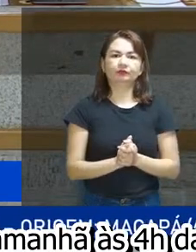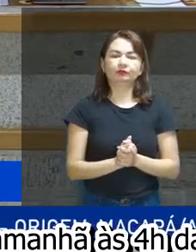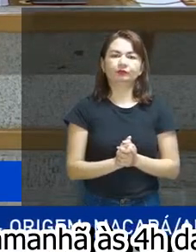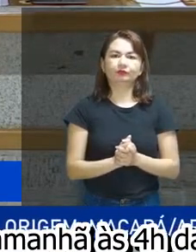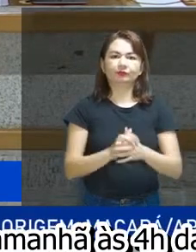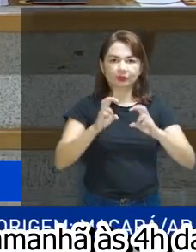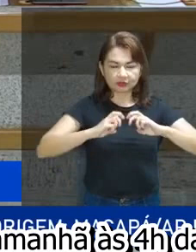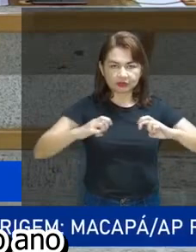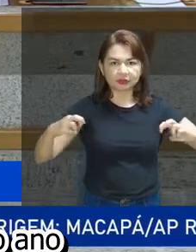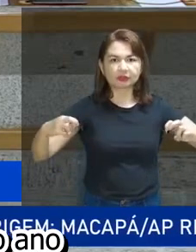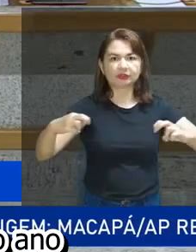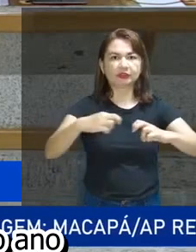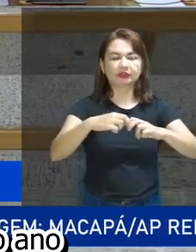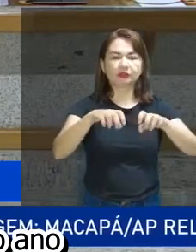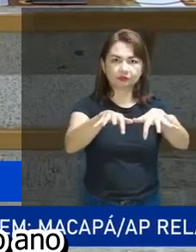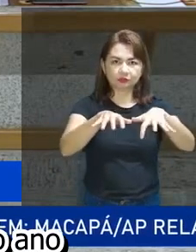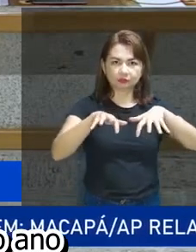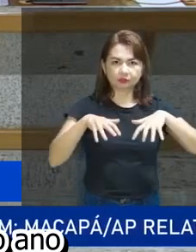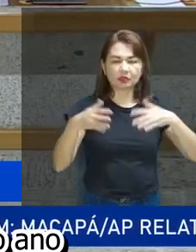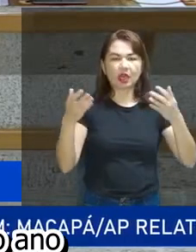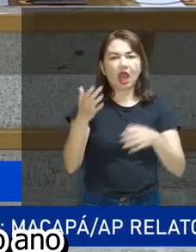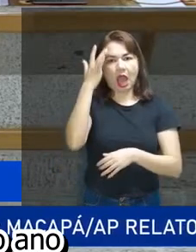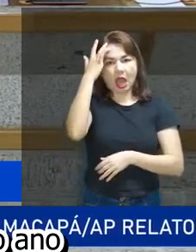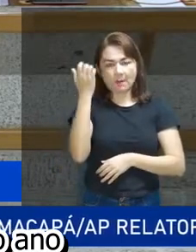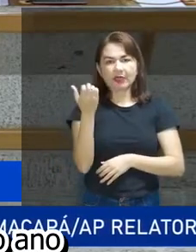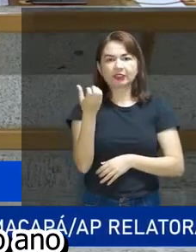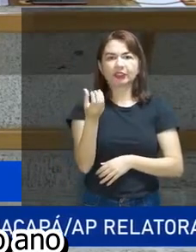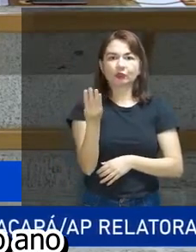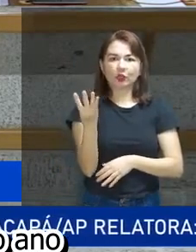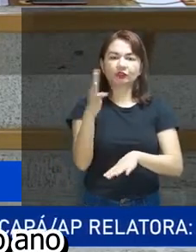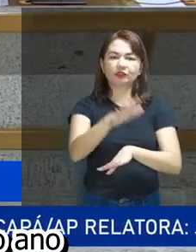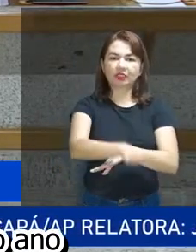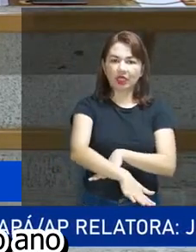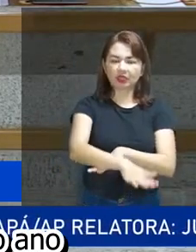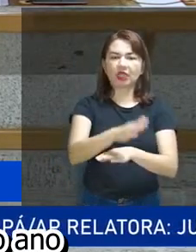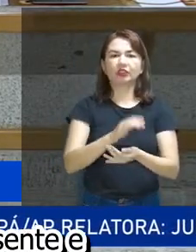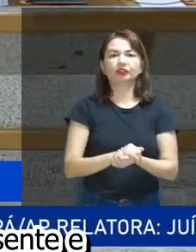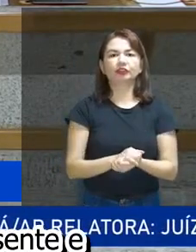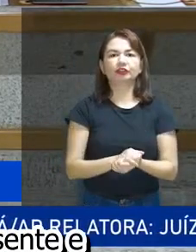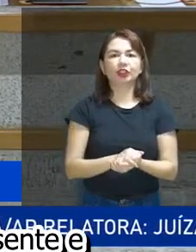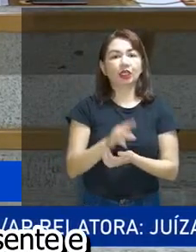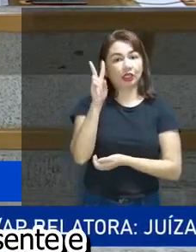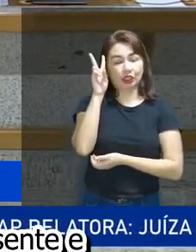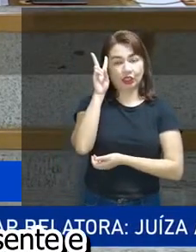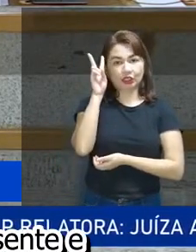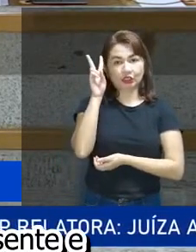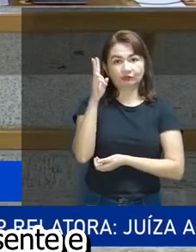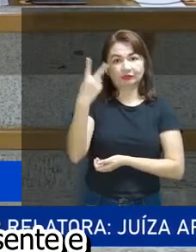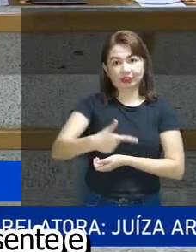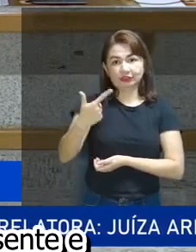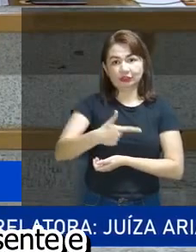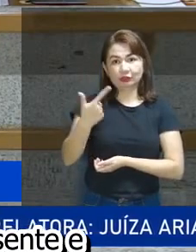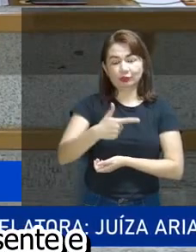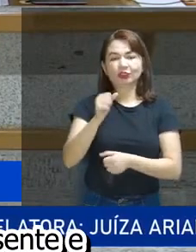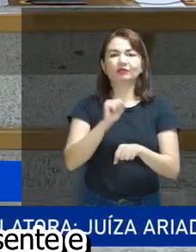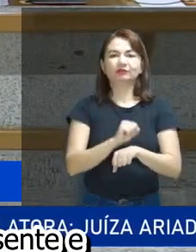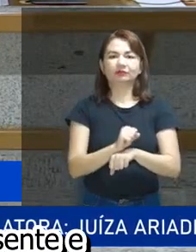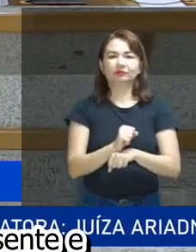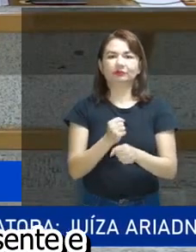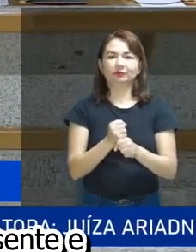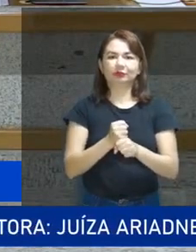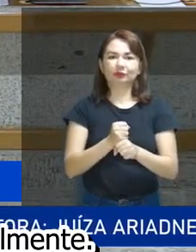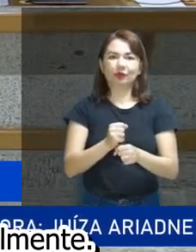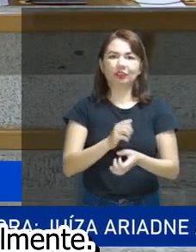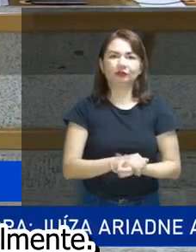lembrando que amanhã, às 4 horas da tarde, às 16 horas, temos sessão, e a segunda do ano, e espero todos, então, aqueles que vão